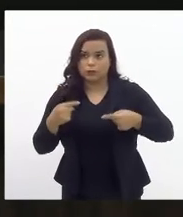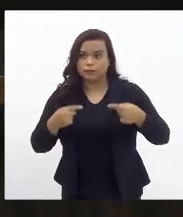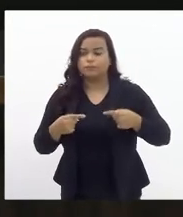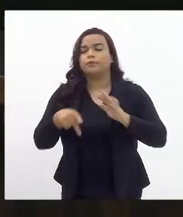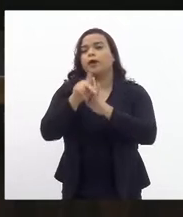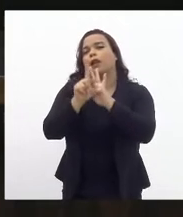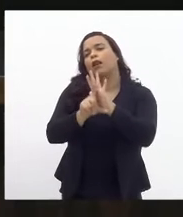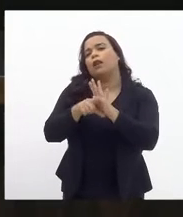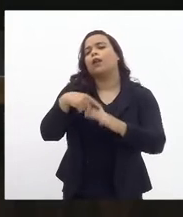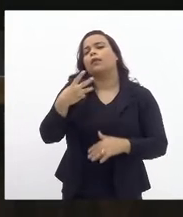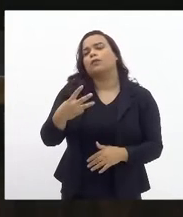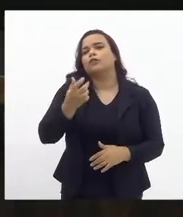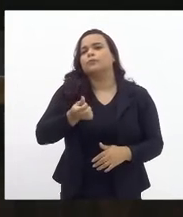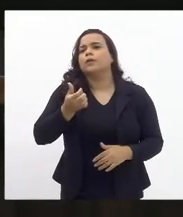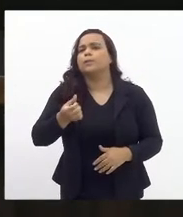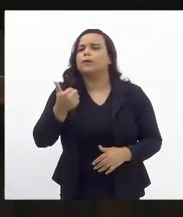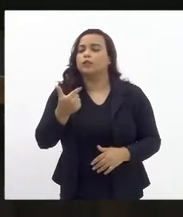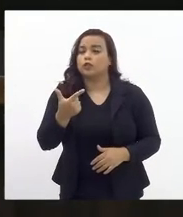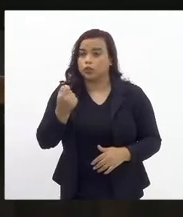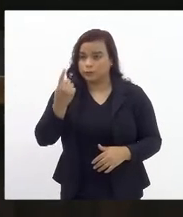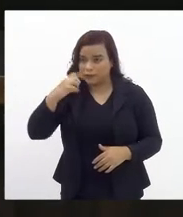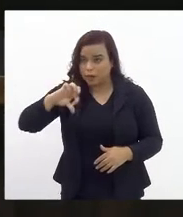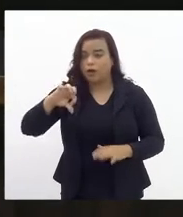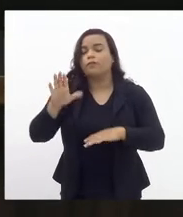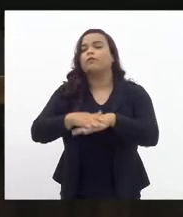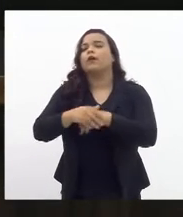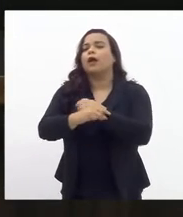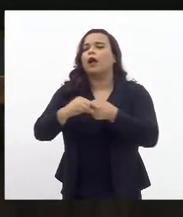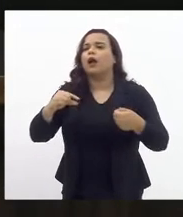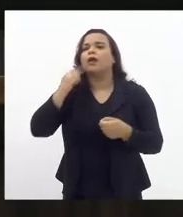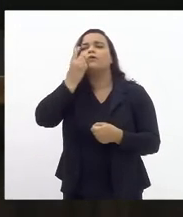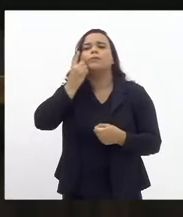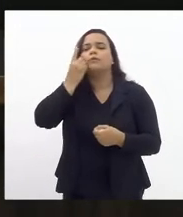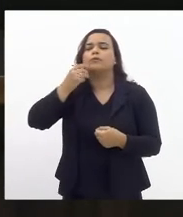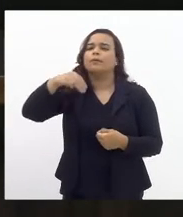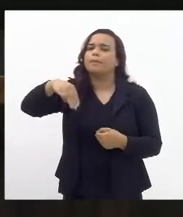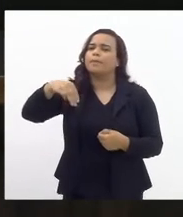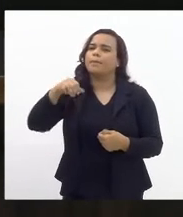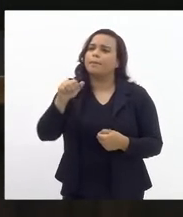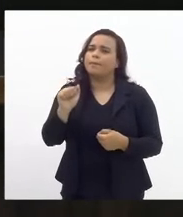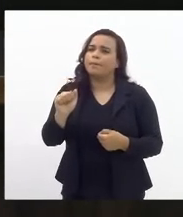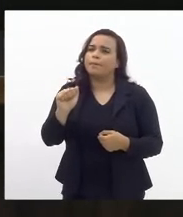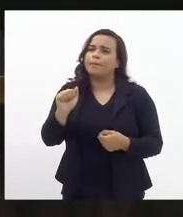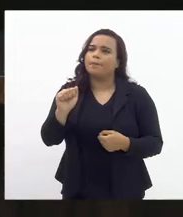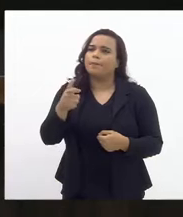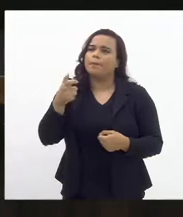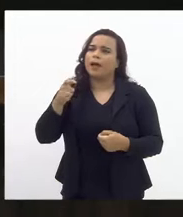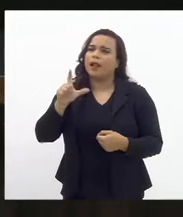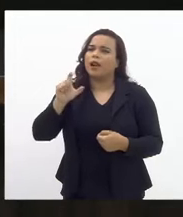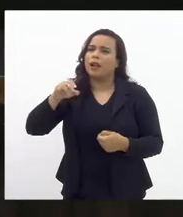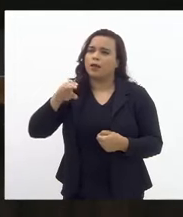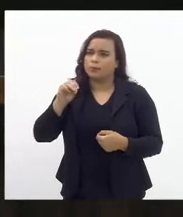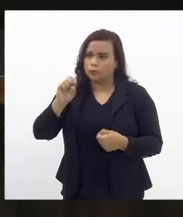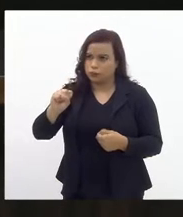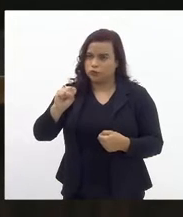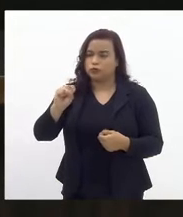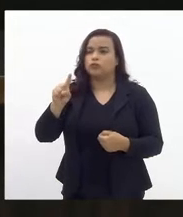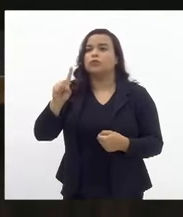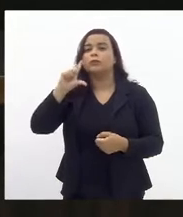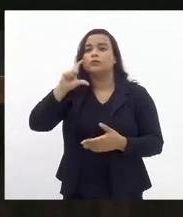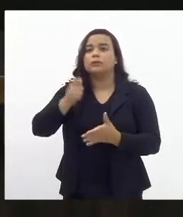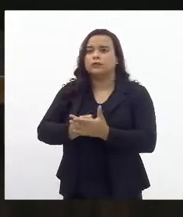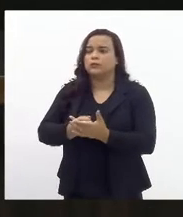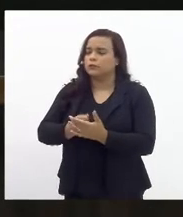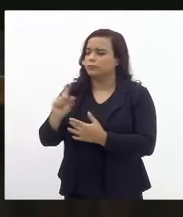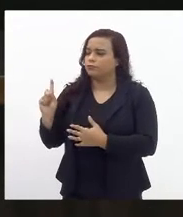número 366 de 2019, de autoria do deputado Max Lemos, que designa como veterano os agentes das forças